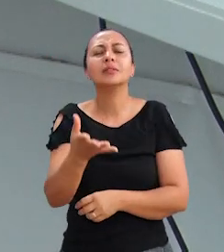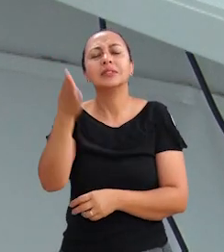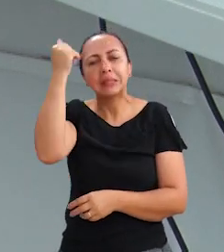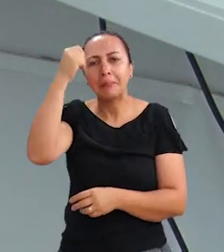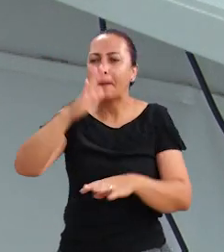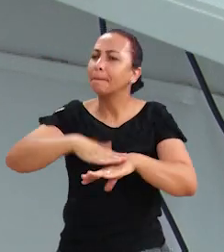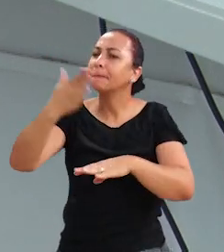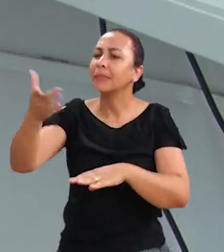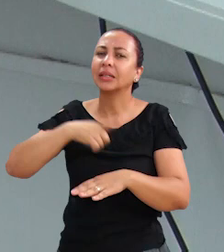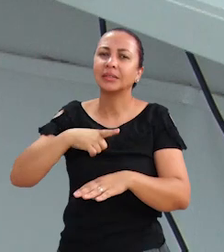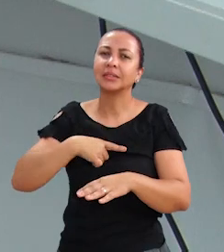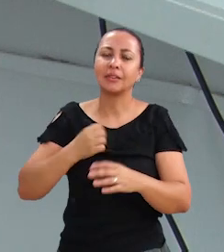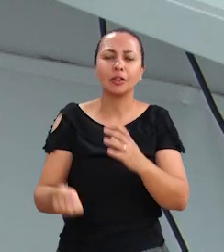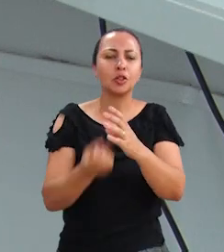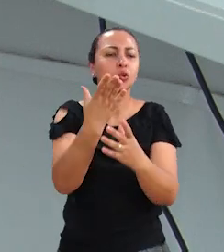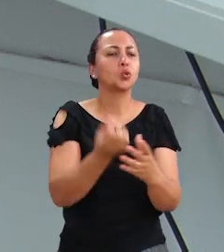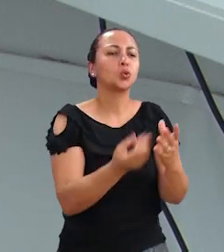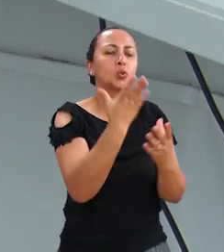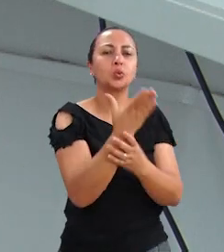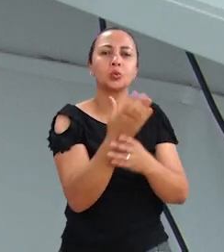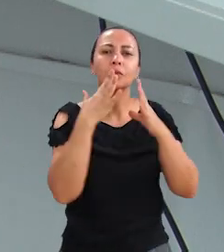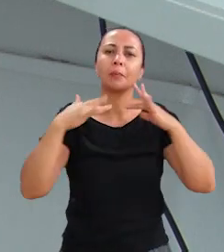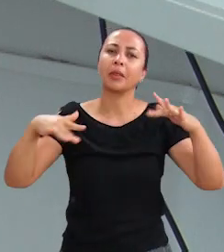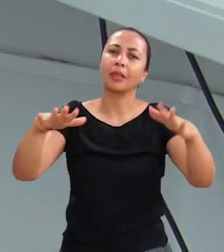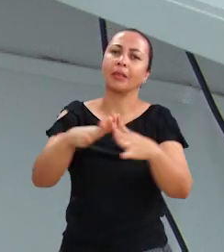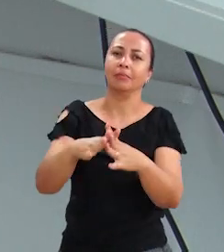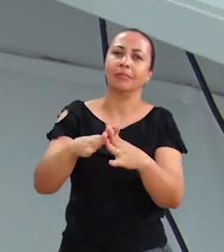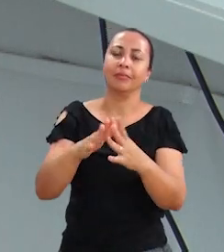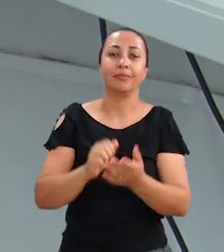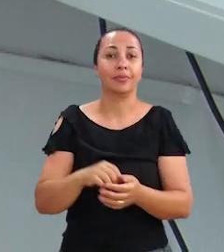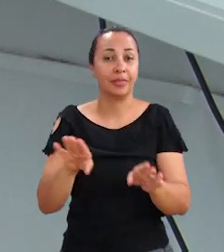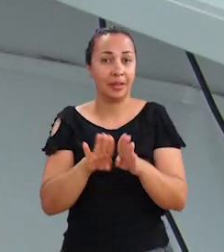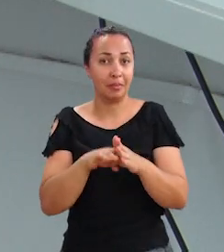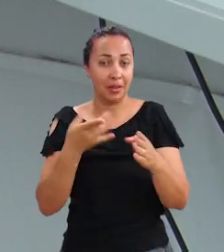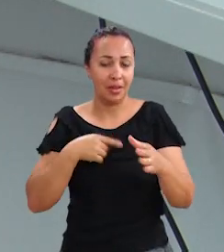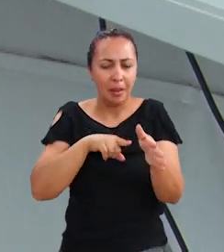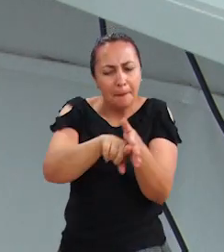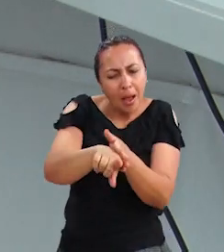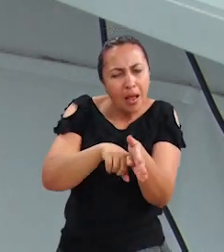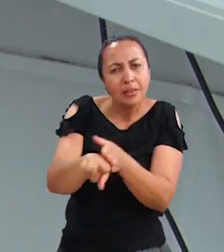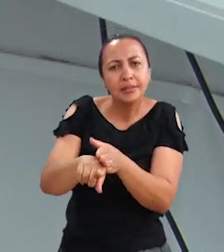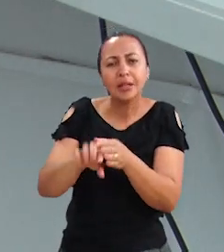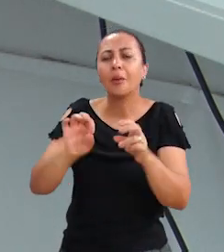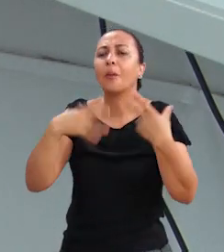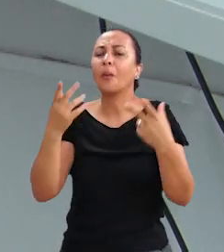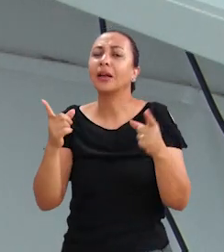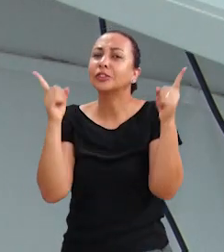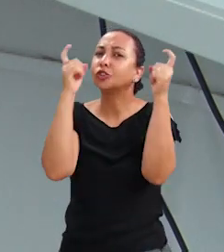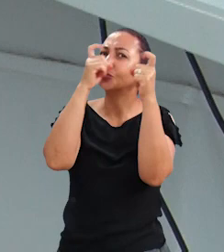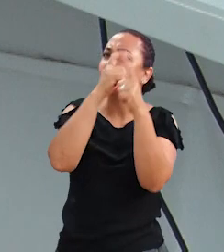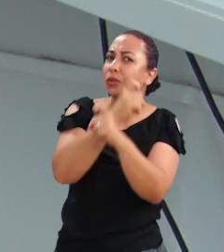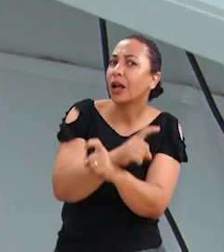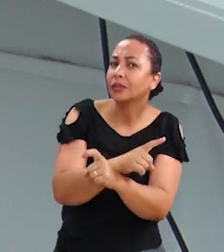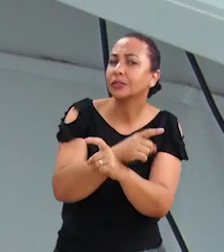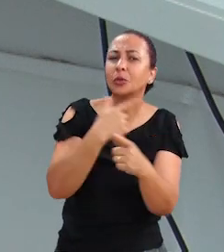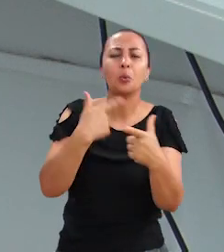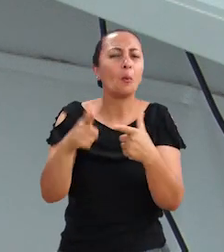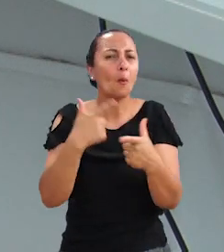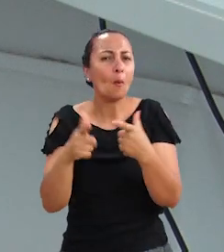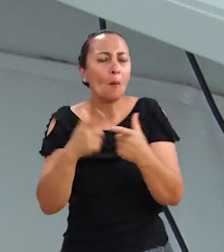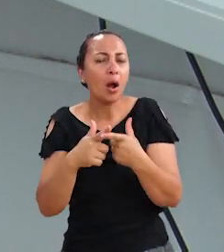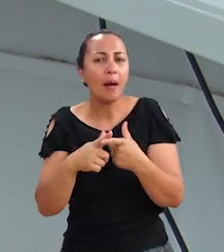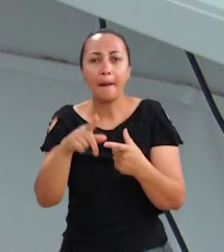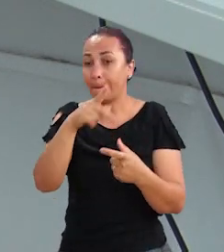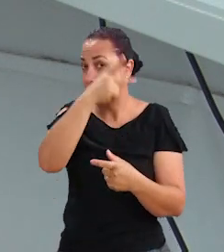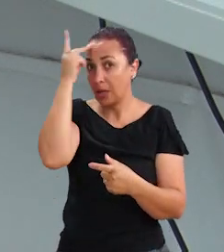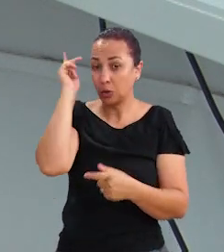são esses que foram emergindo, que surgiram nesse processo? Ela também quis investigar quais os dilemas, as